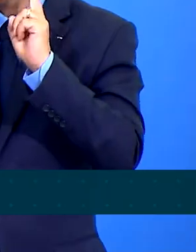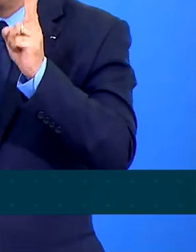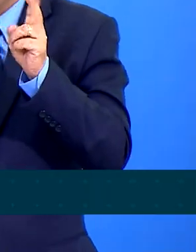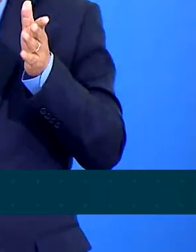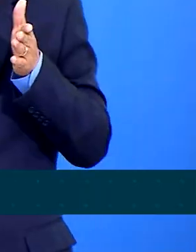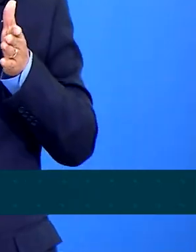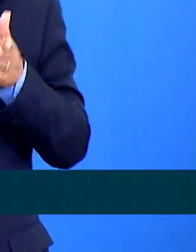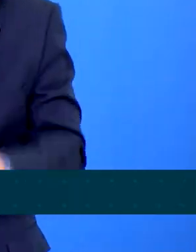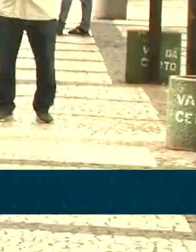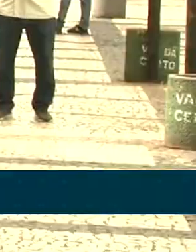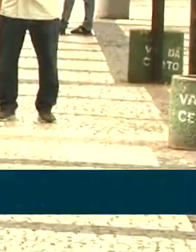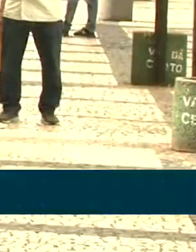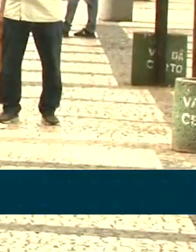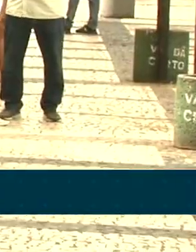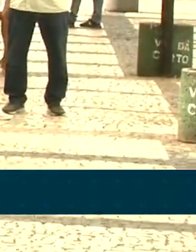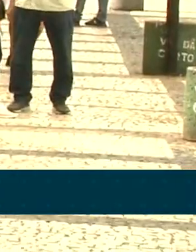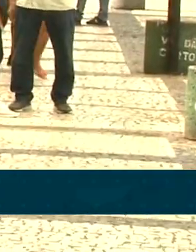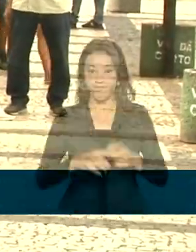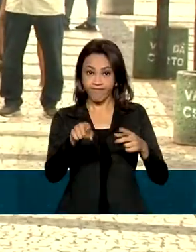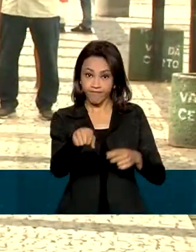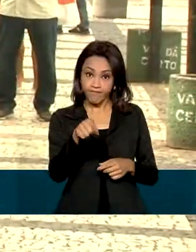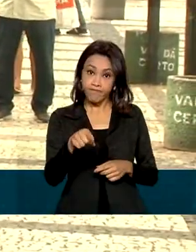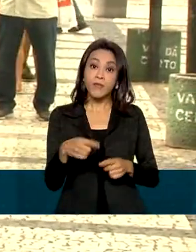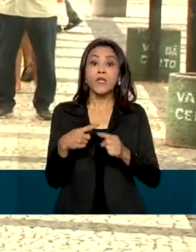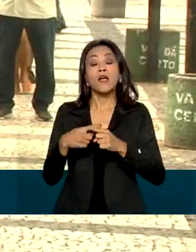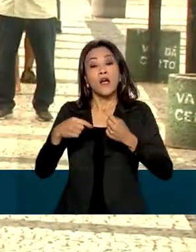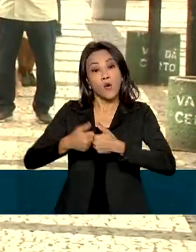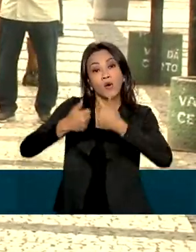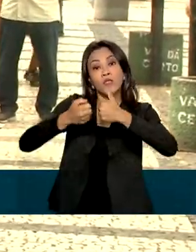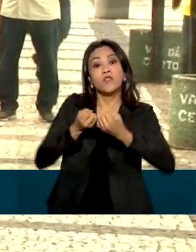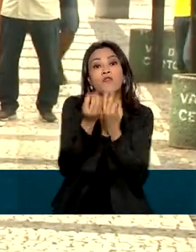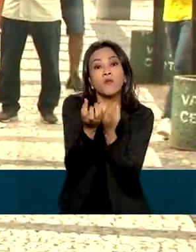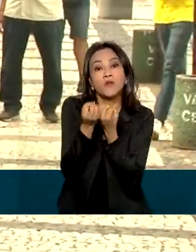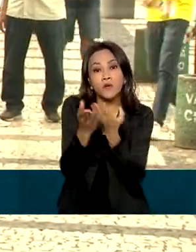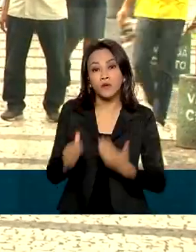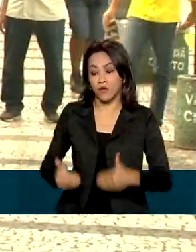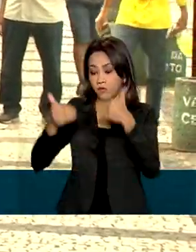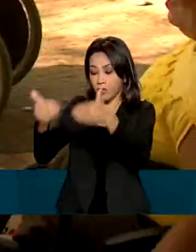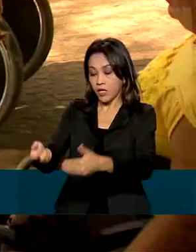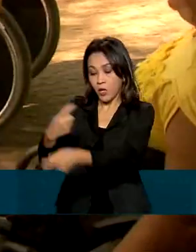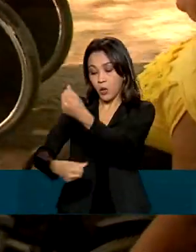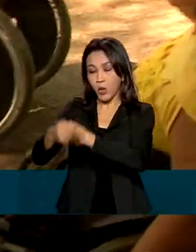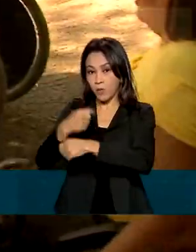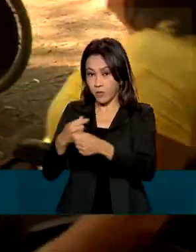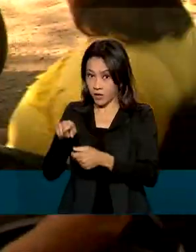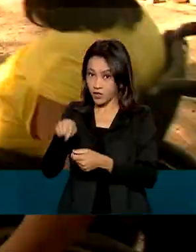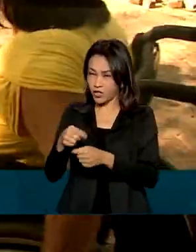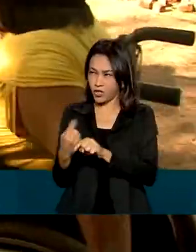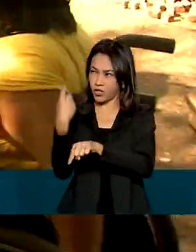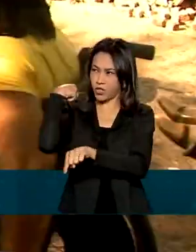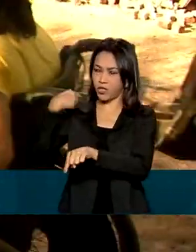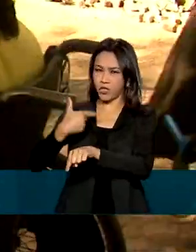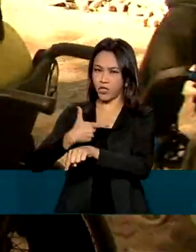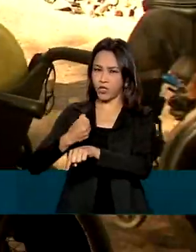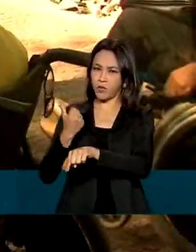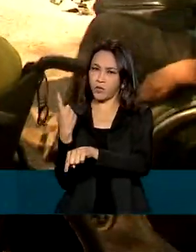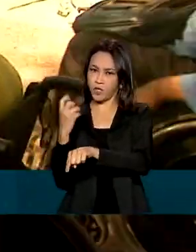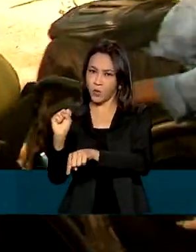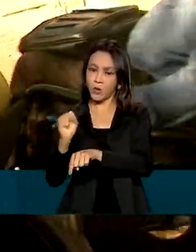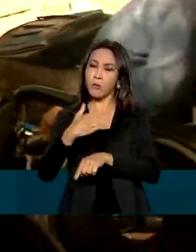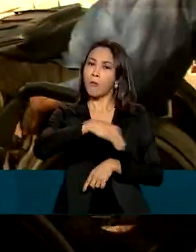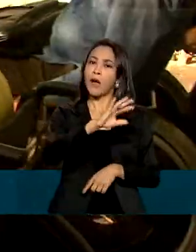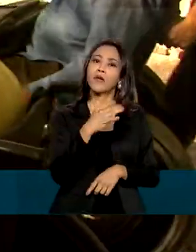de uma maneira diferente. De acordo com o Ministério da Economia, dados de 2018 apontam que mais de